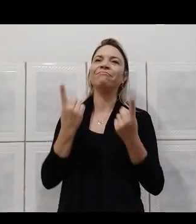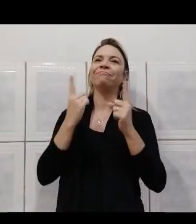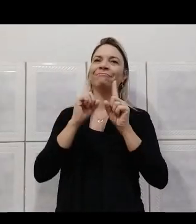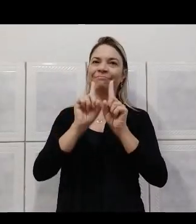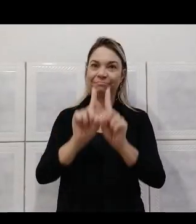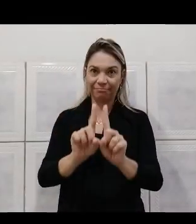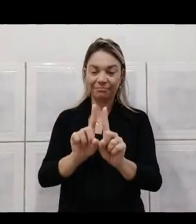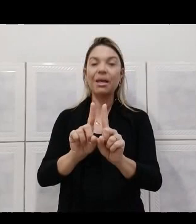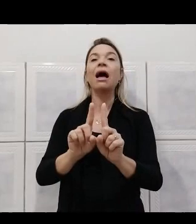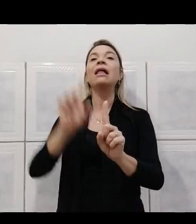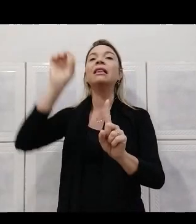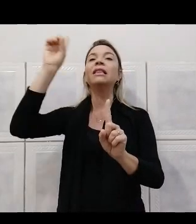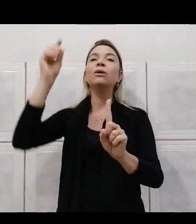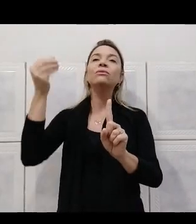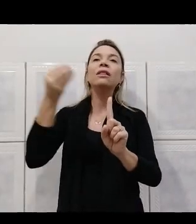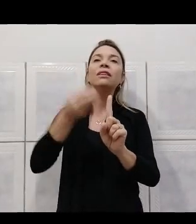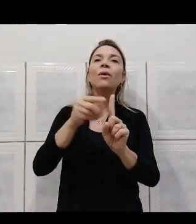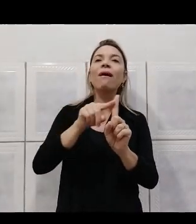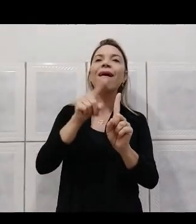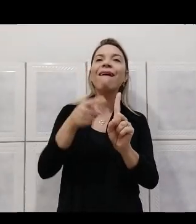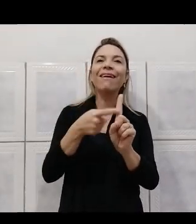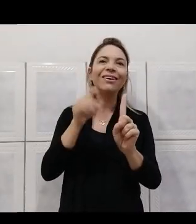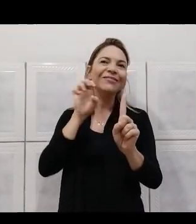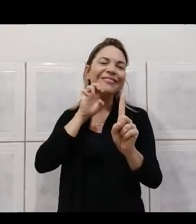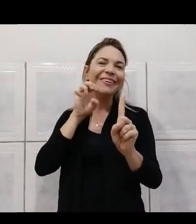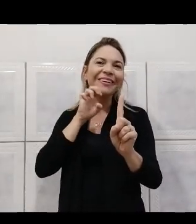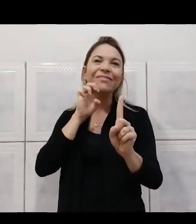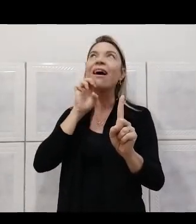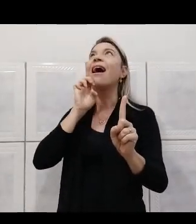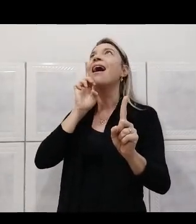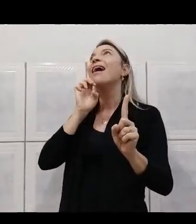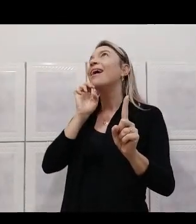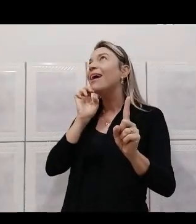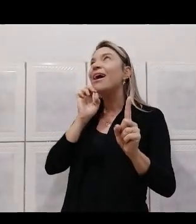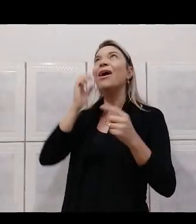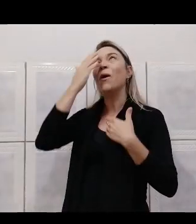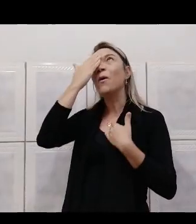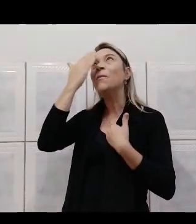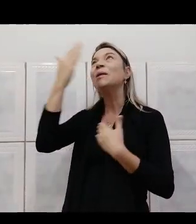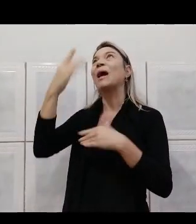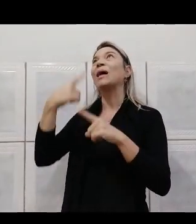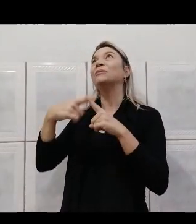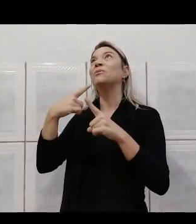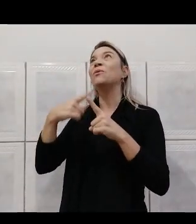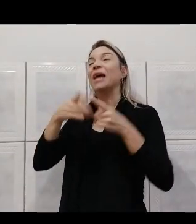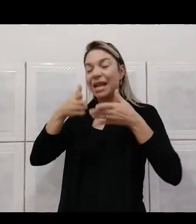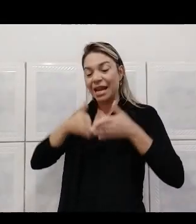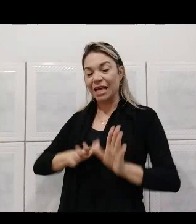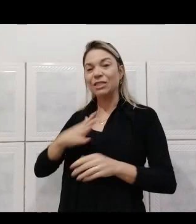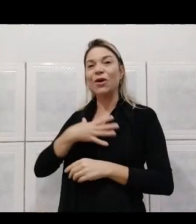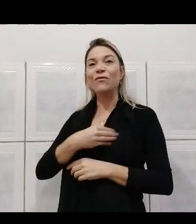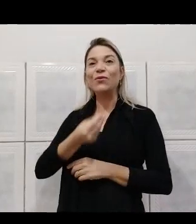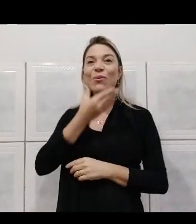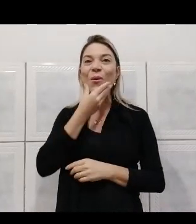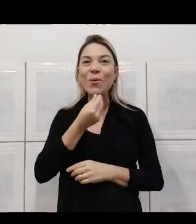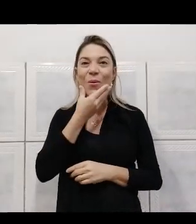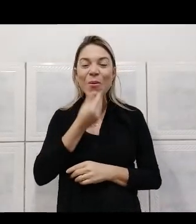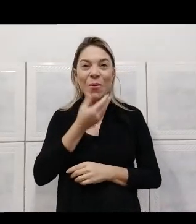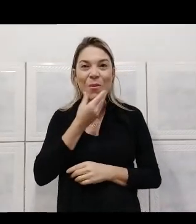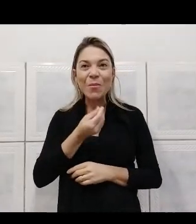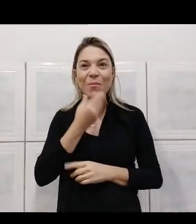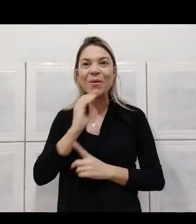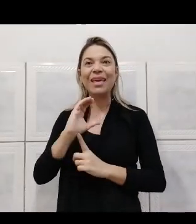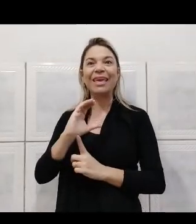do Senhor. O Senhor, disse Eva, me abençoou com a vinda de um filho homem. Aliás, a palavra Caim pode